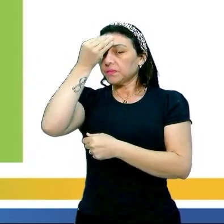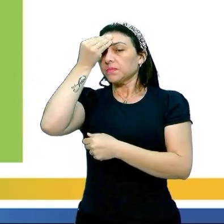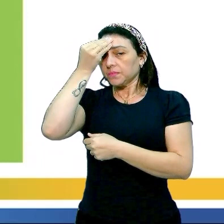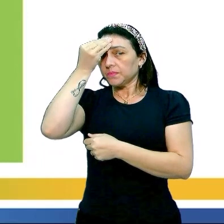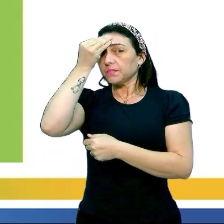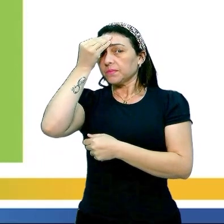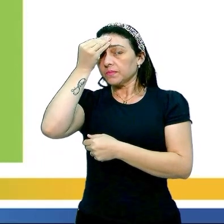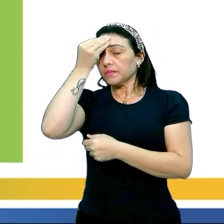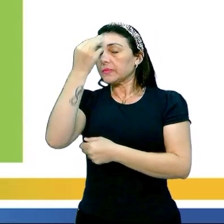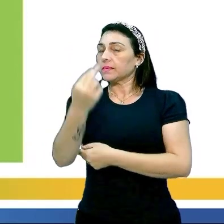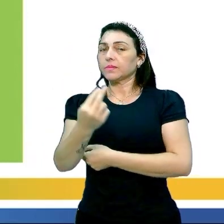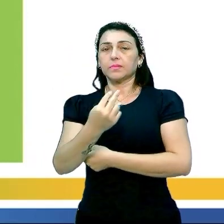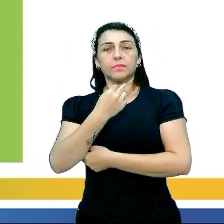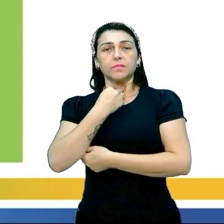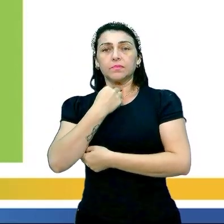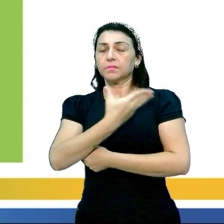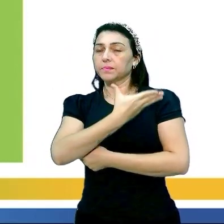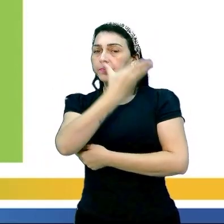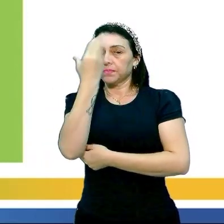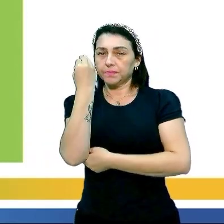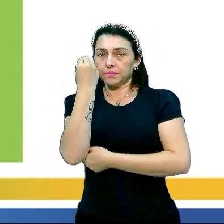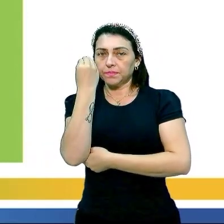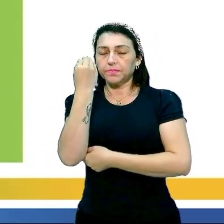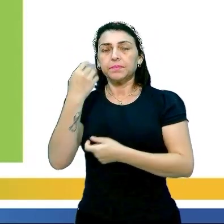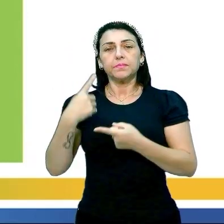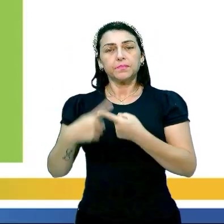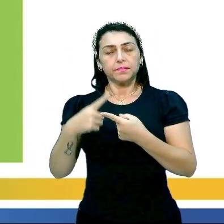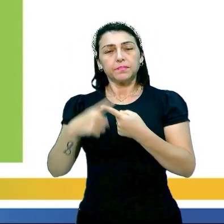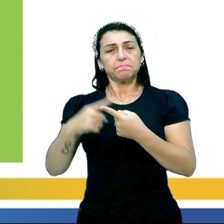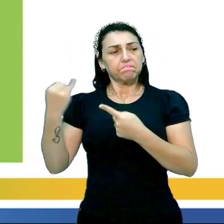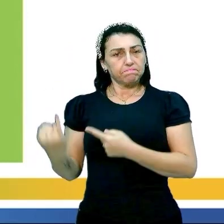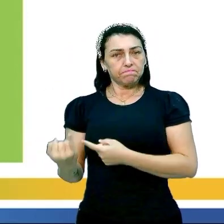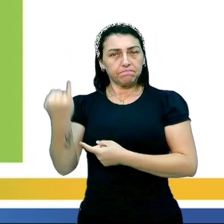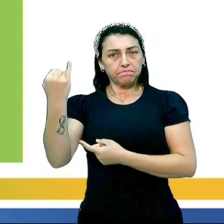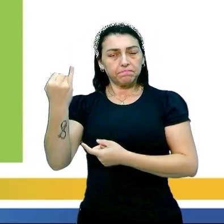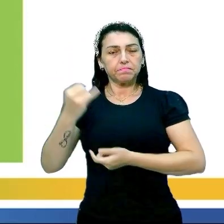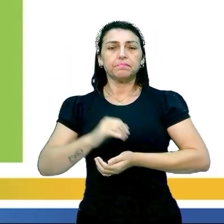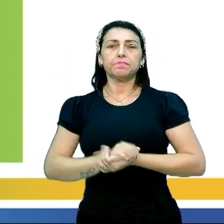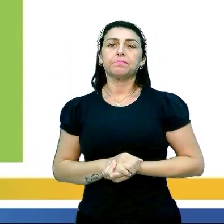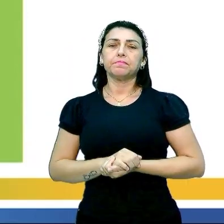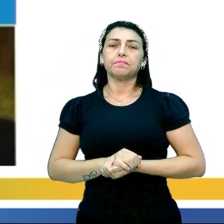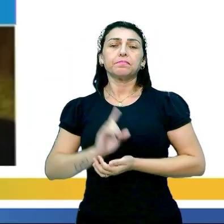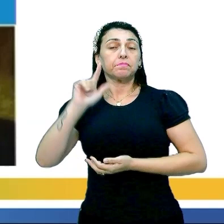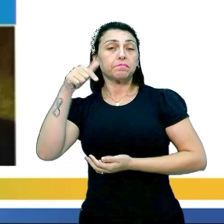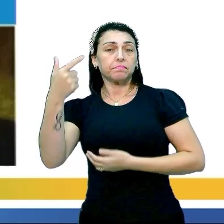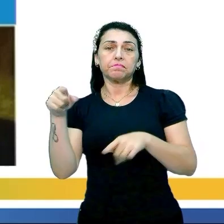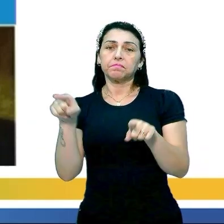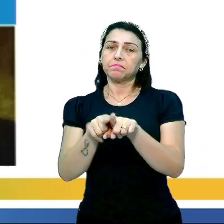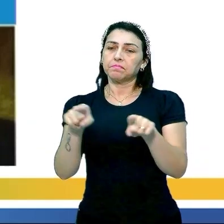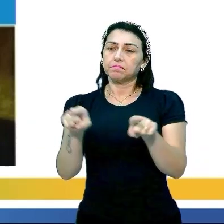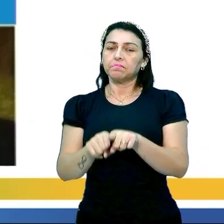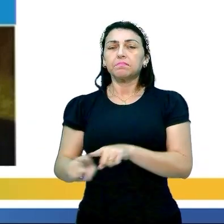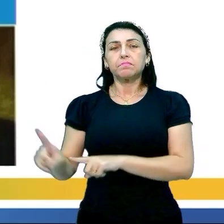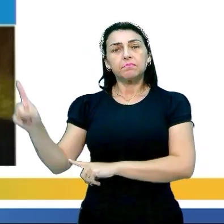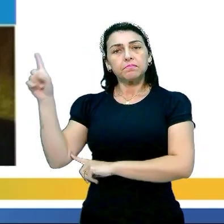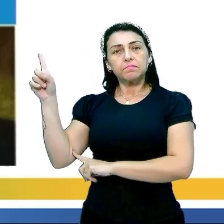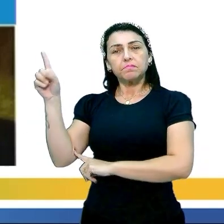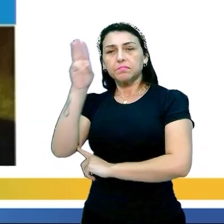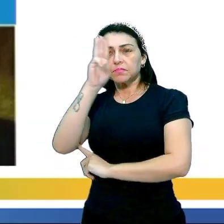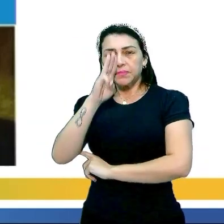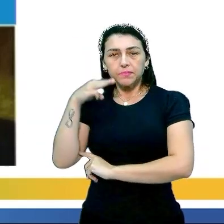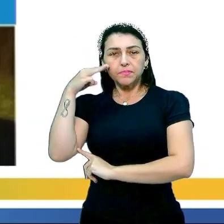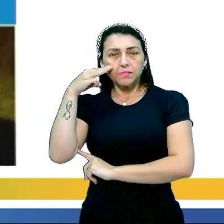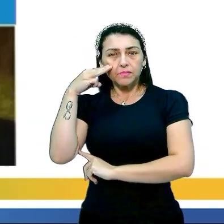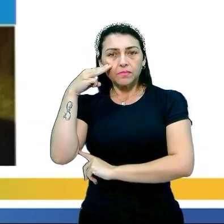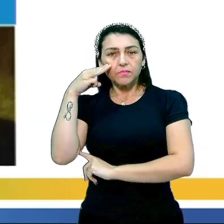memorizar, que a gente não pode nem deve esquecer, porque é de suma importância. Outra coisa também é, segundo